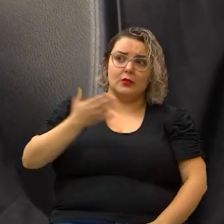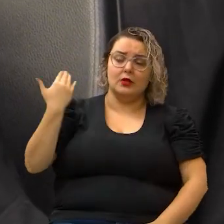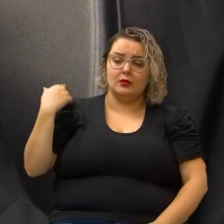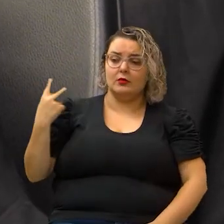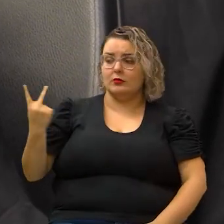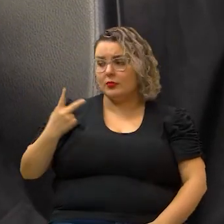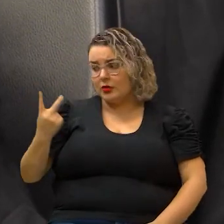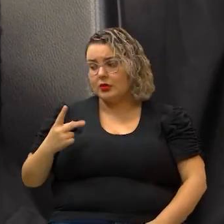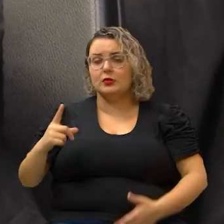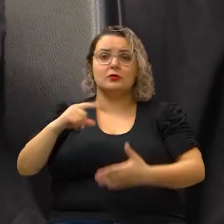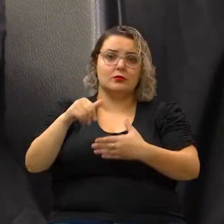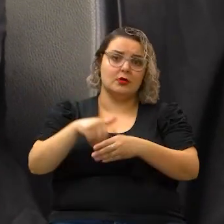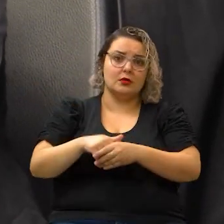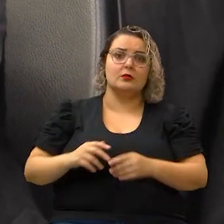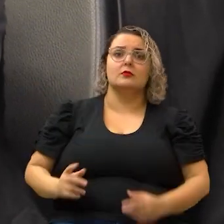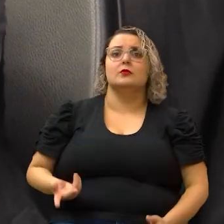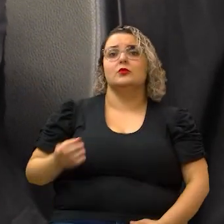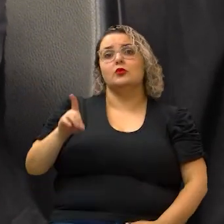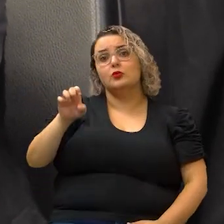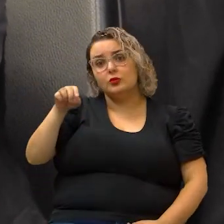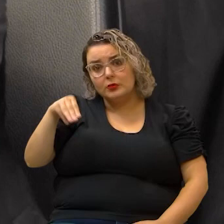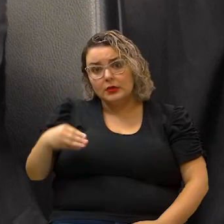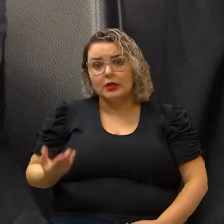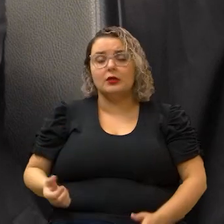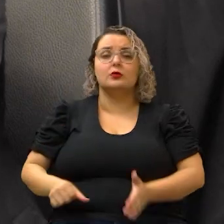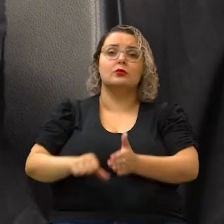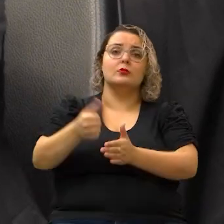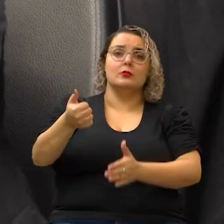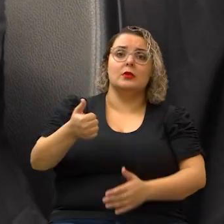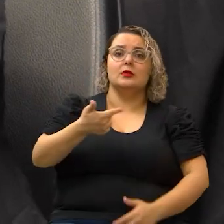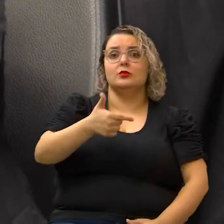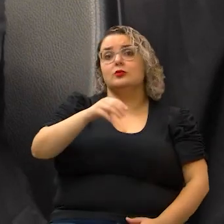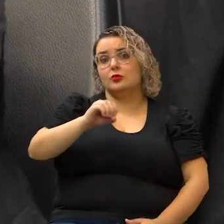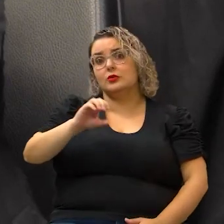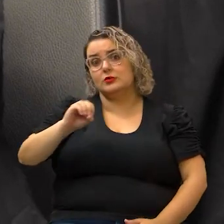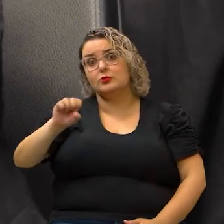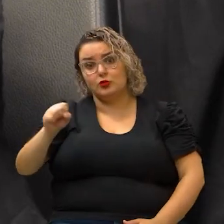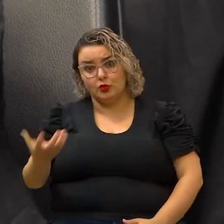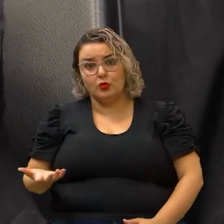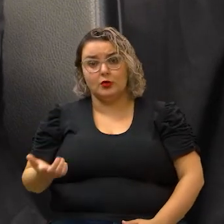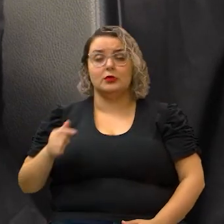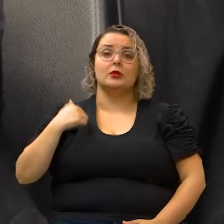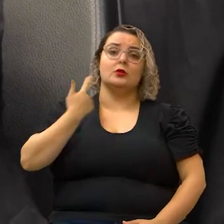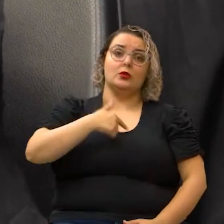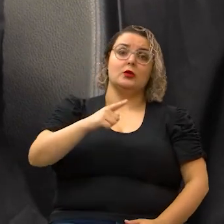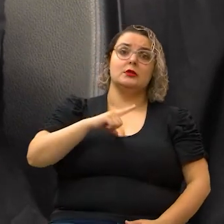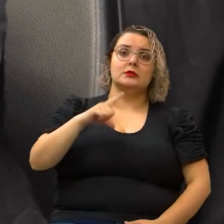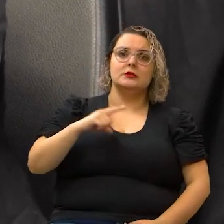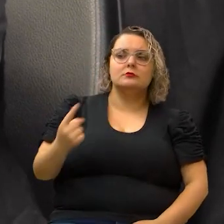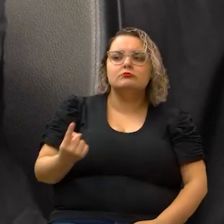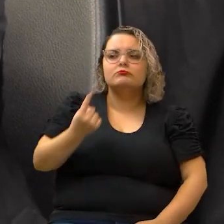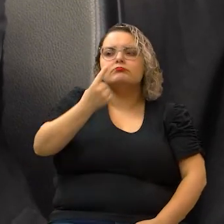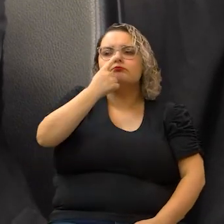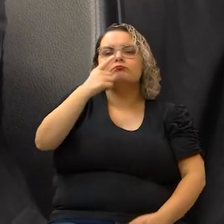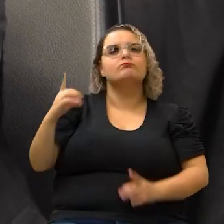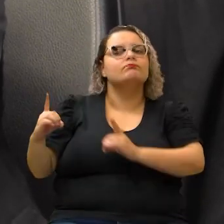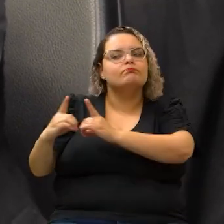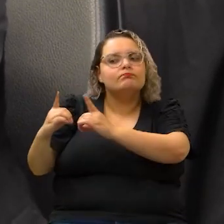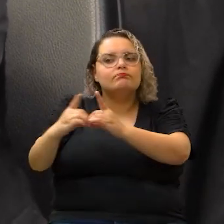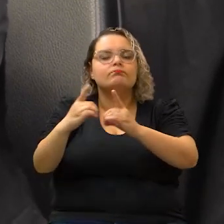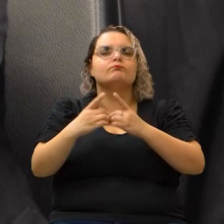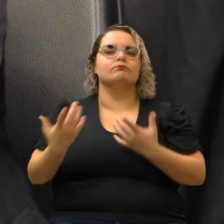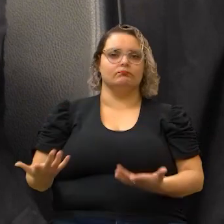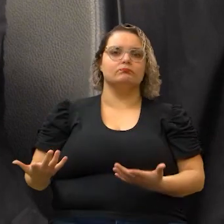partido também, nós ambos fomos eleitos na época lá no DEM, né? Logo Sim. no primeiro, em 2008. Então, a gente tem